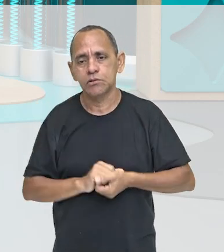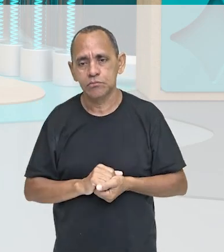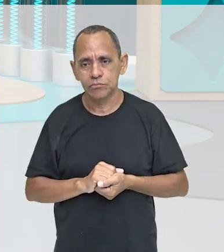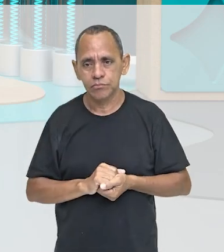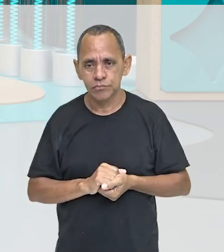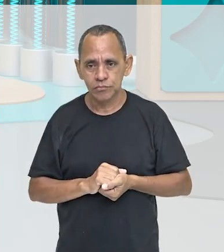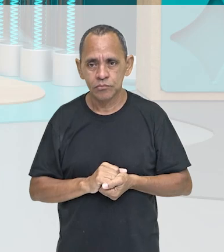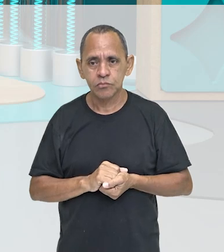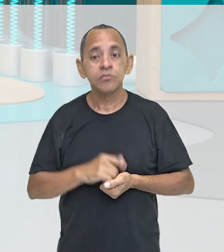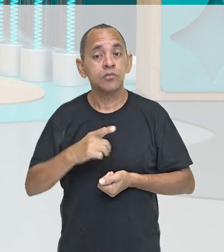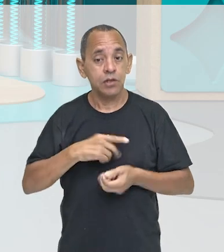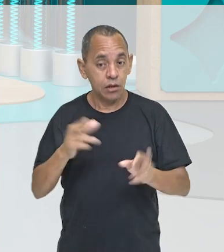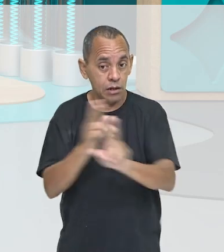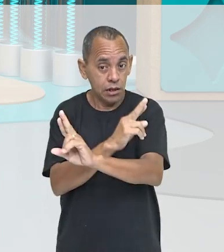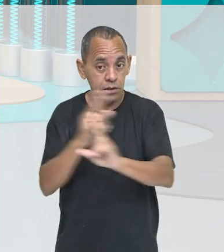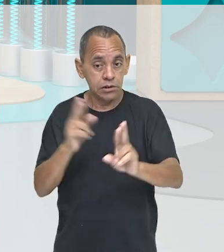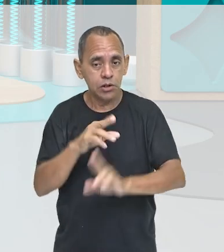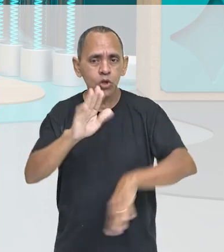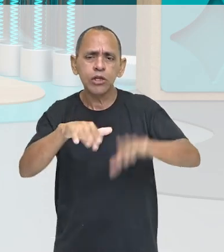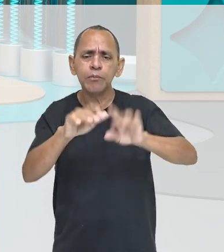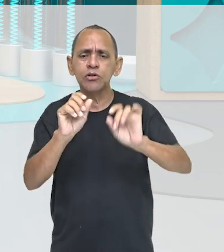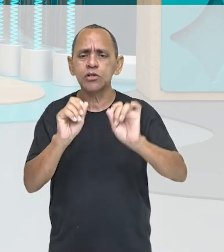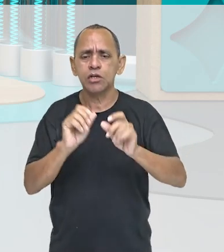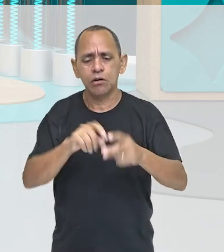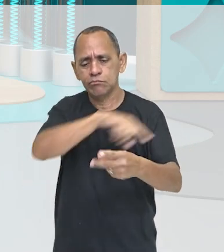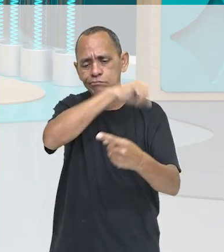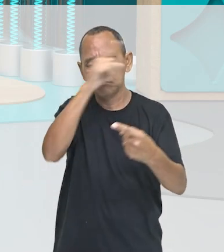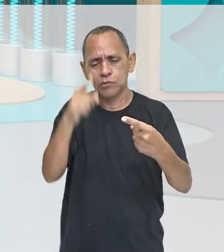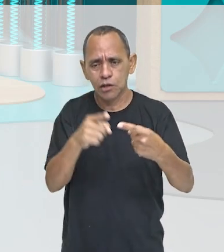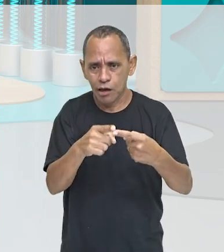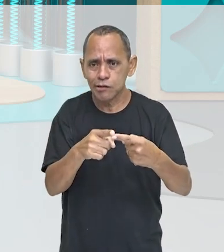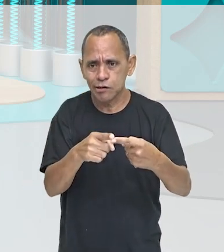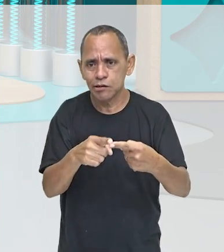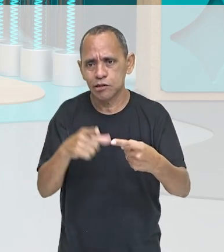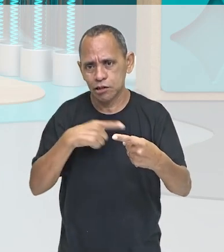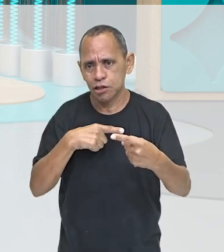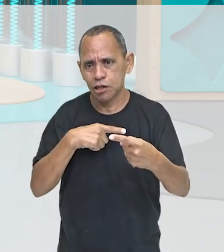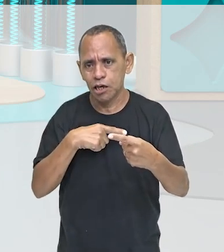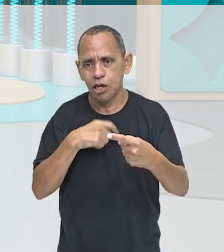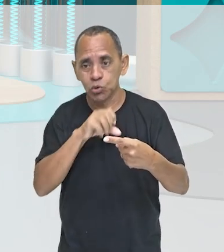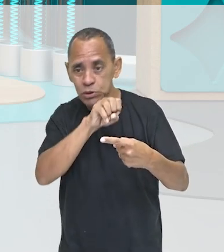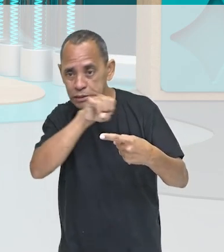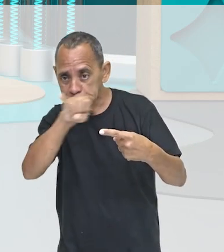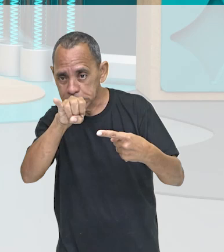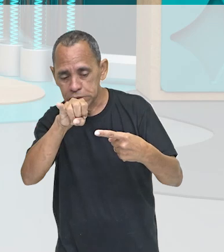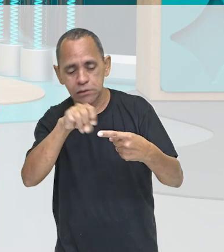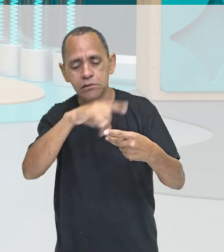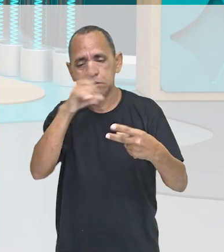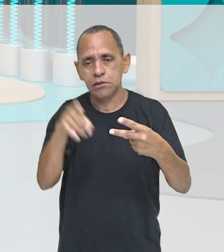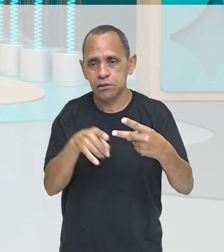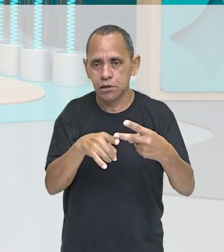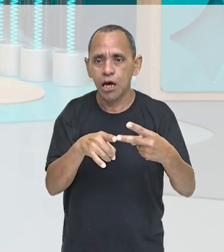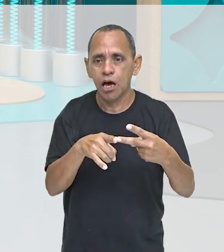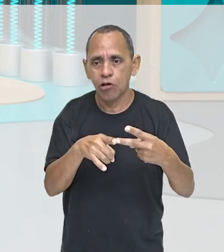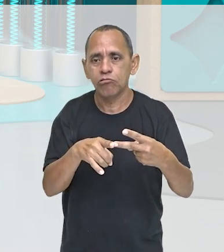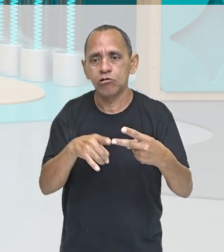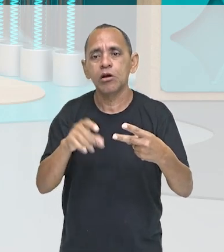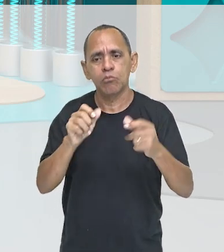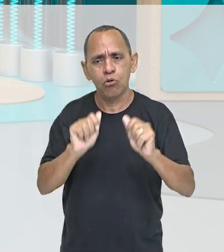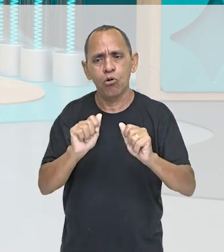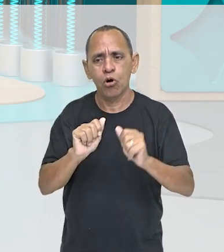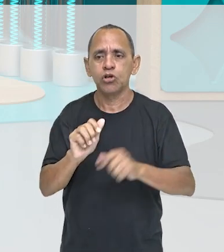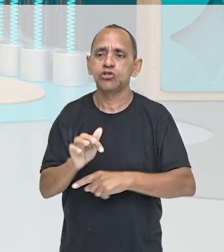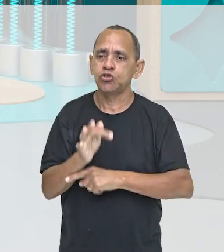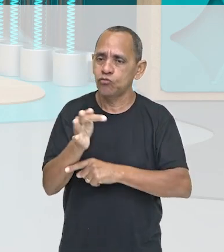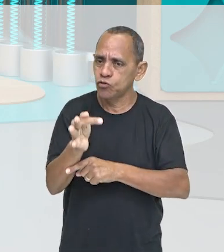com a outra e que depende uma da outra, né, uma condição entre uma e outra. Agora, nós vamos dar uma olhadinha nos verbos